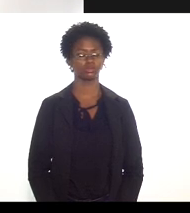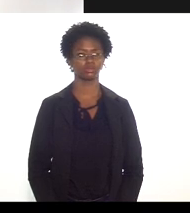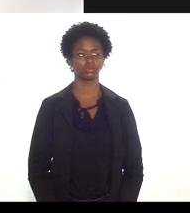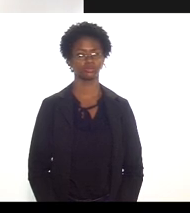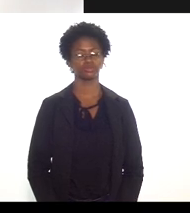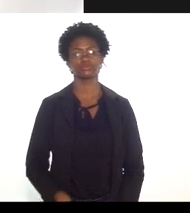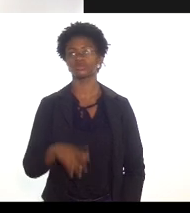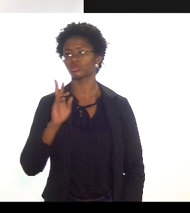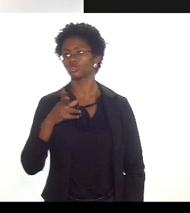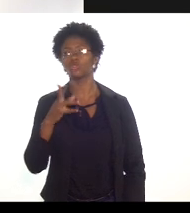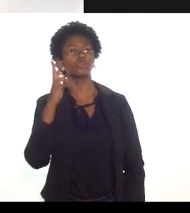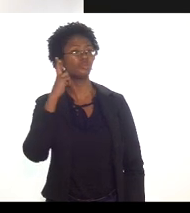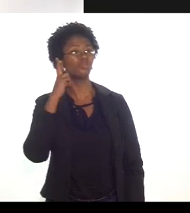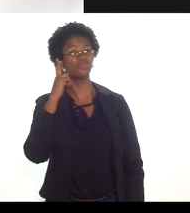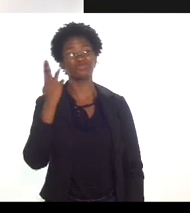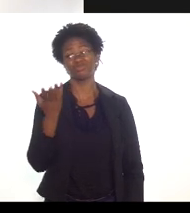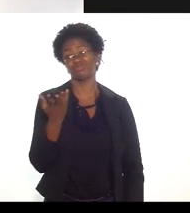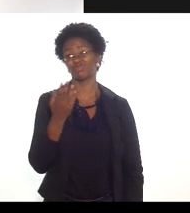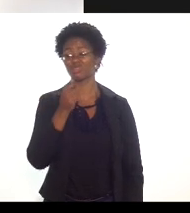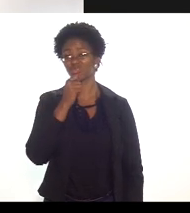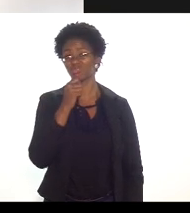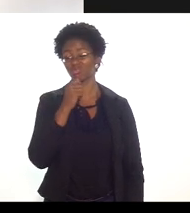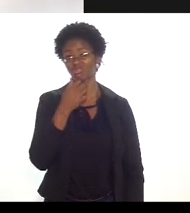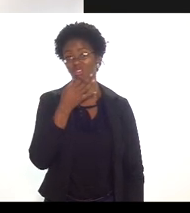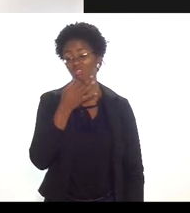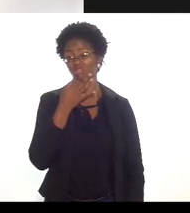Deputada, ainda não conseguimos lhe ouvir.